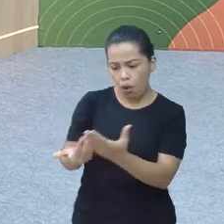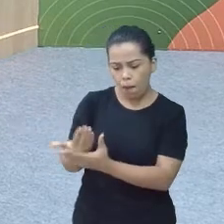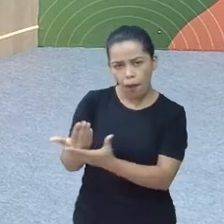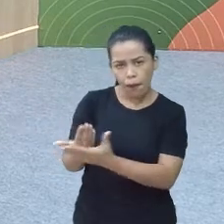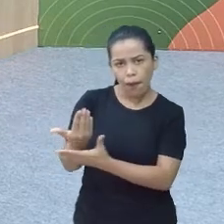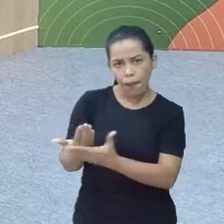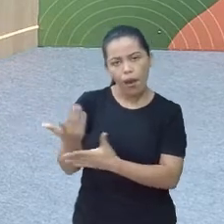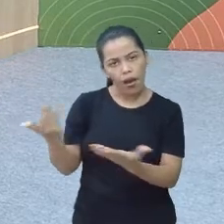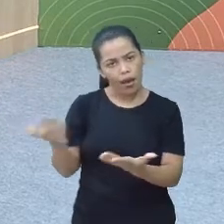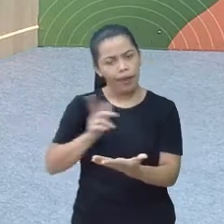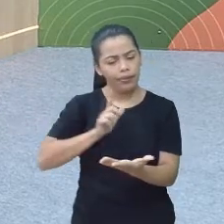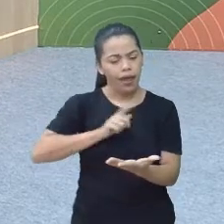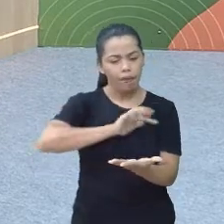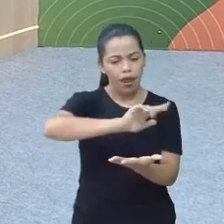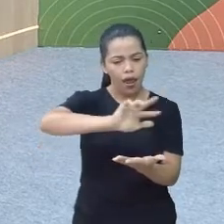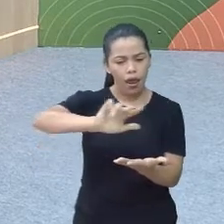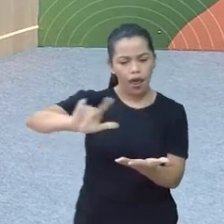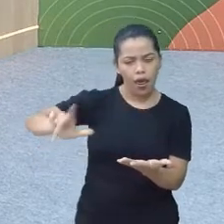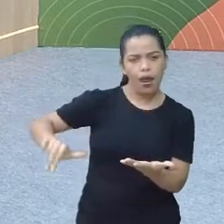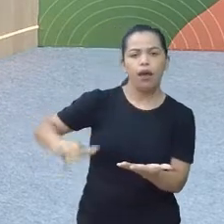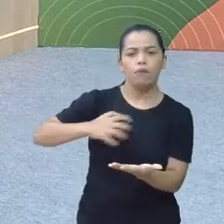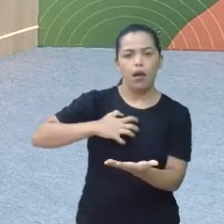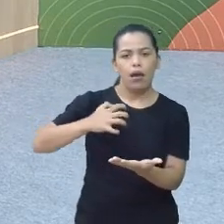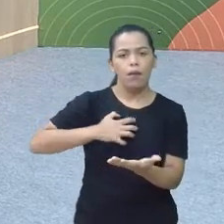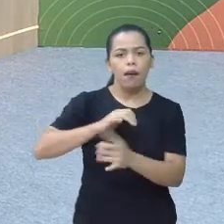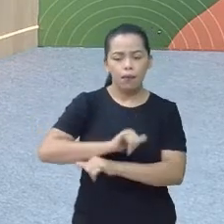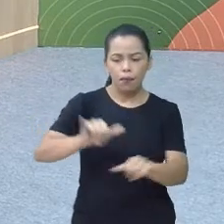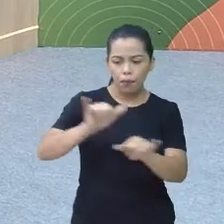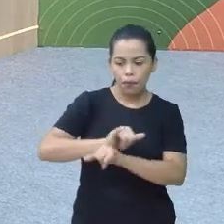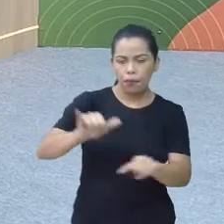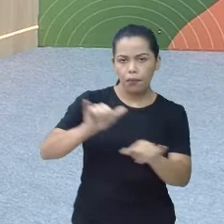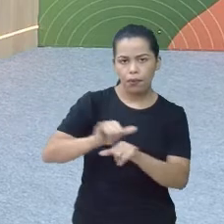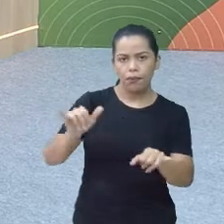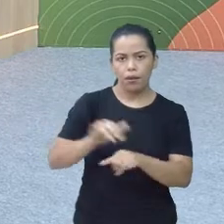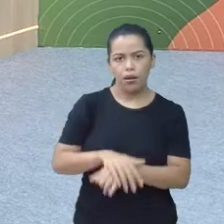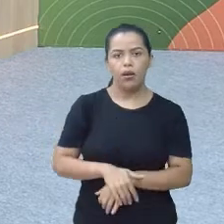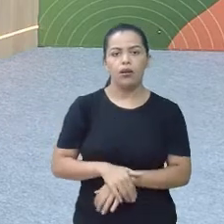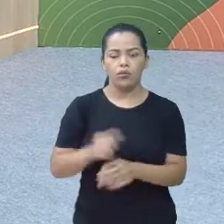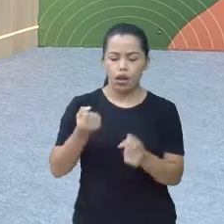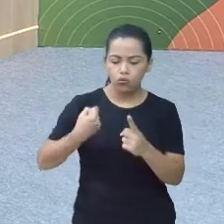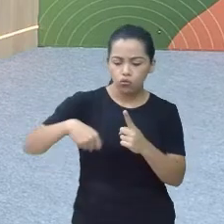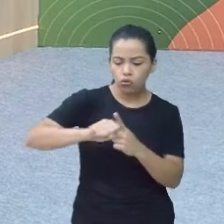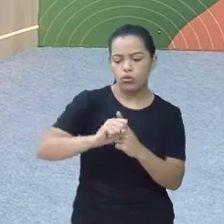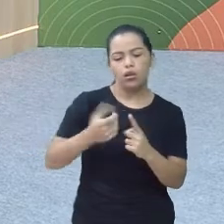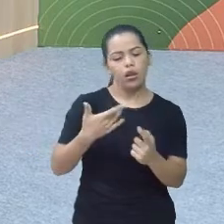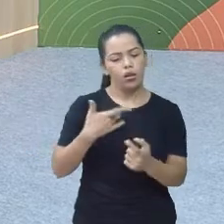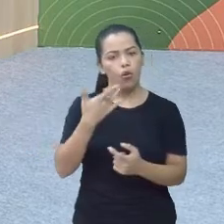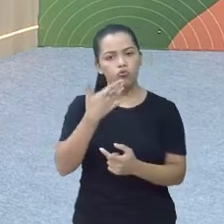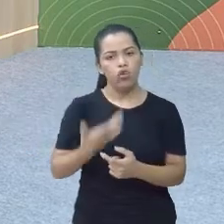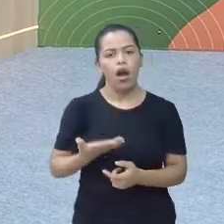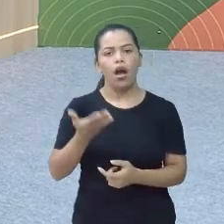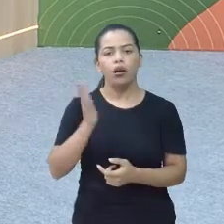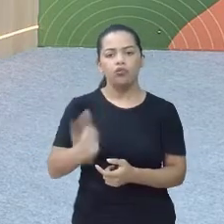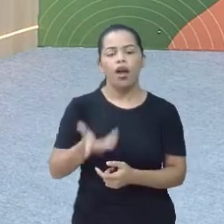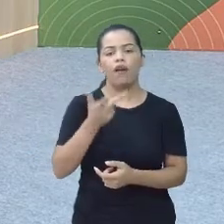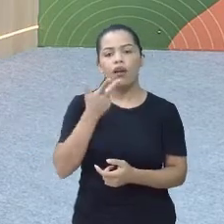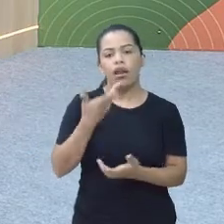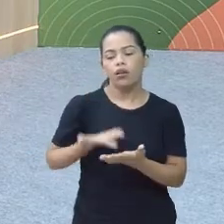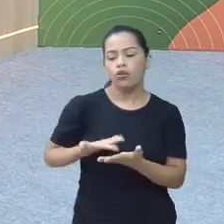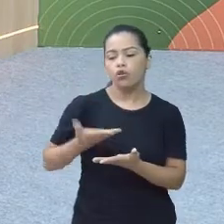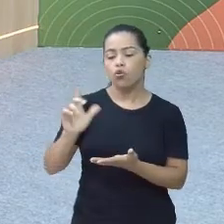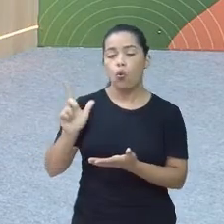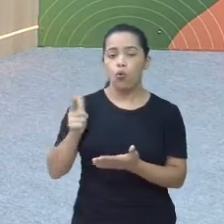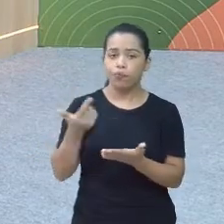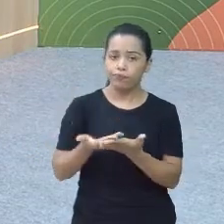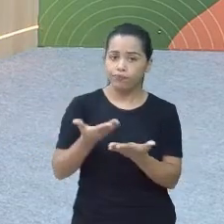jornal impresso, né? Existem várias formas de vincular notícias pela sociedade, como eu já falei também em outra aula para